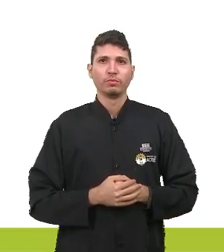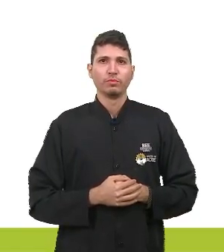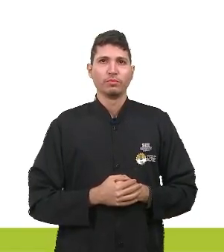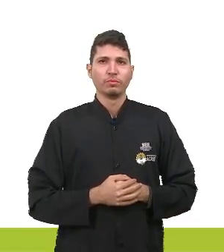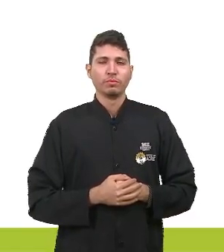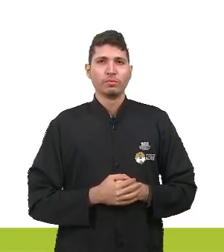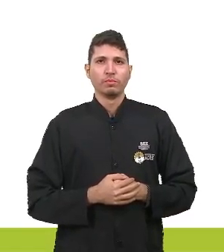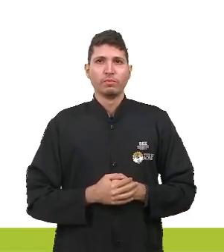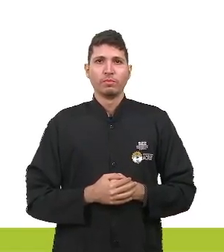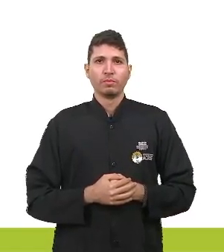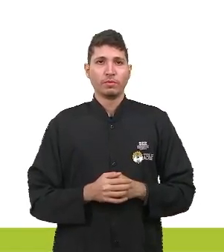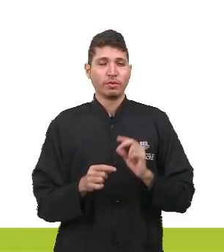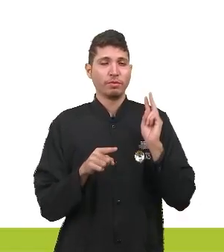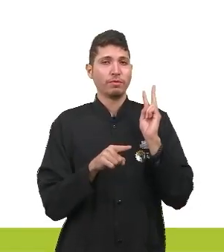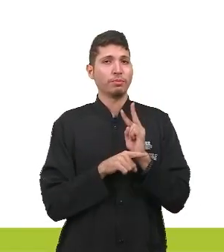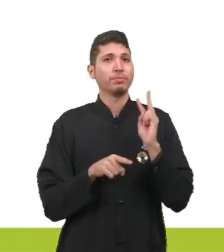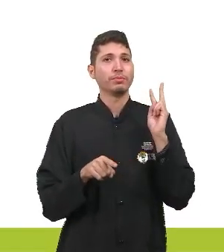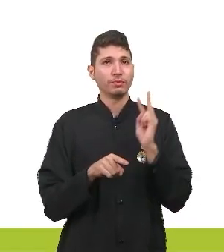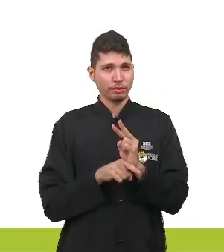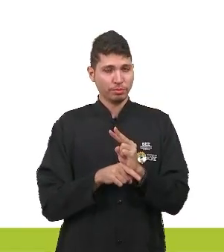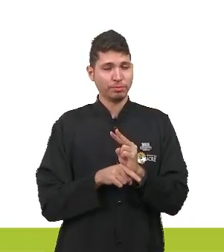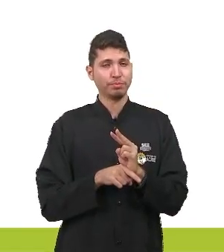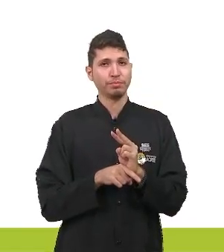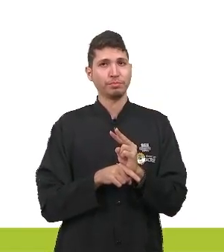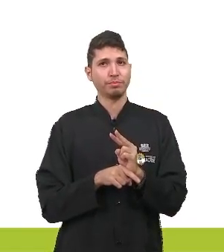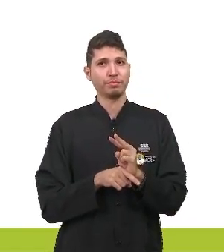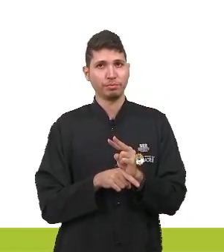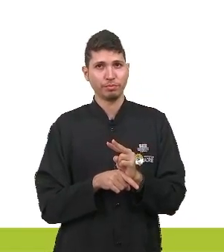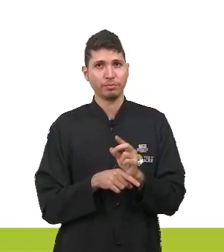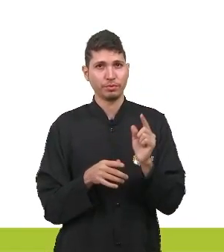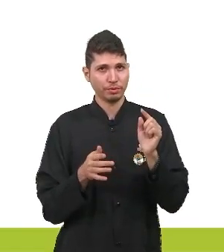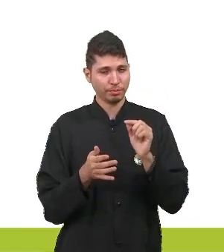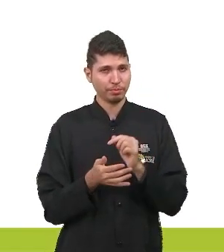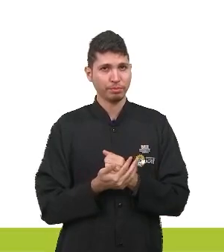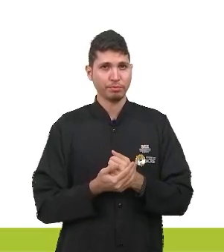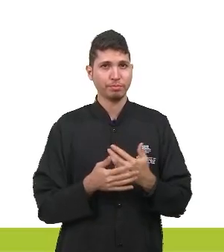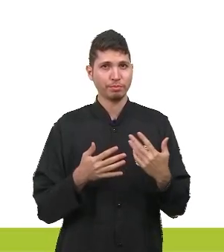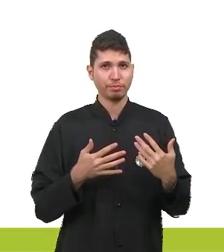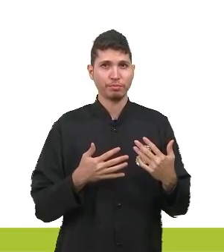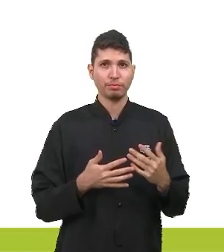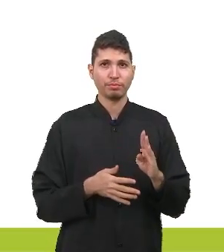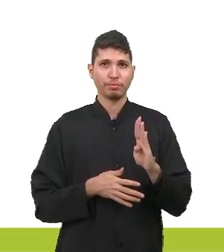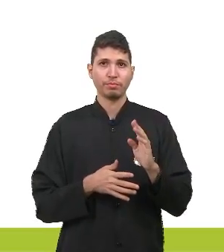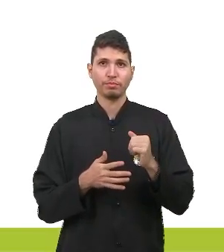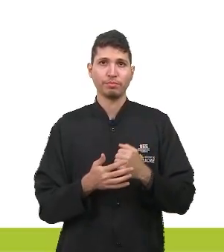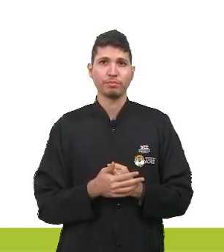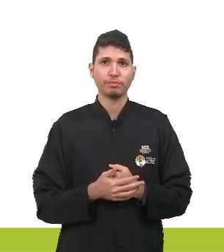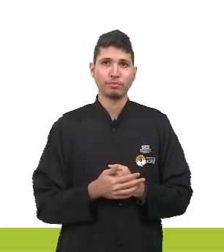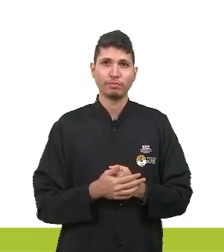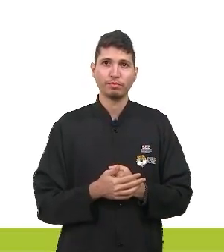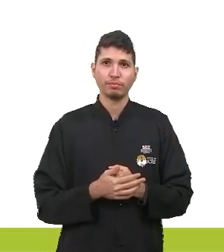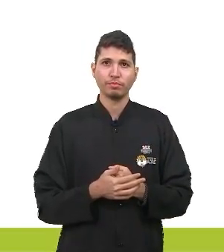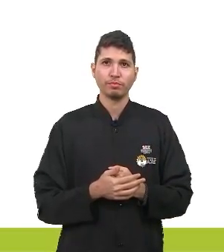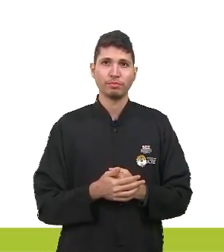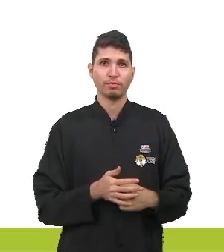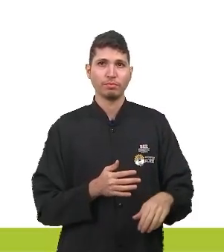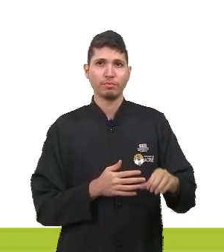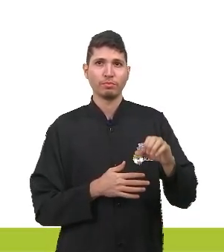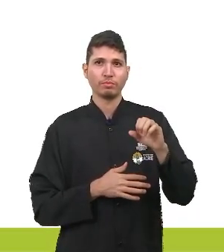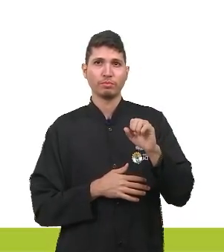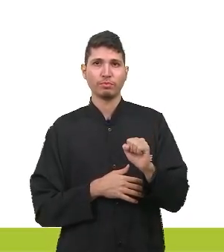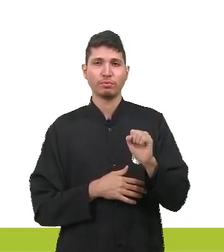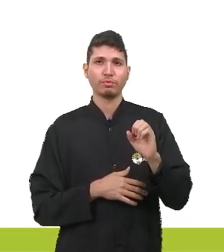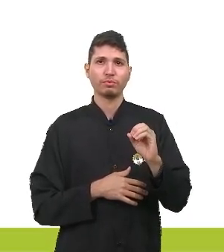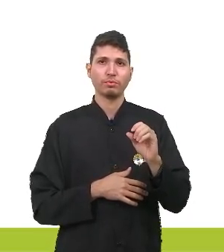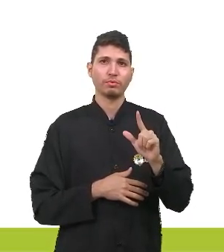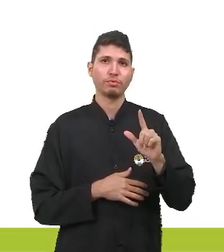Ele vai proteger o princípio ativo, né? Letra B. Impedir que o fármaco seja solubilizado no